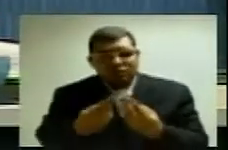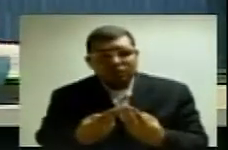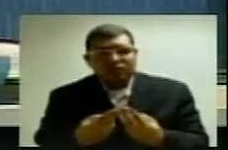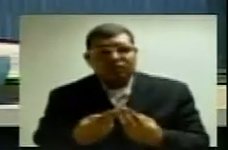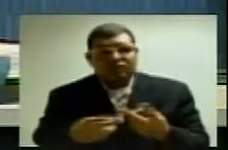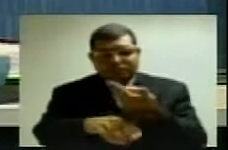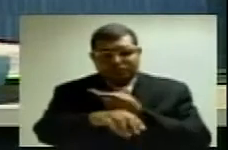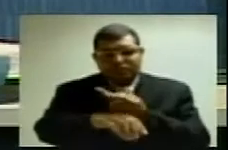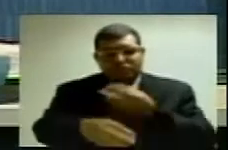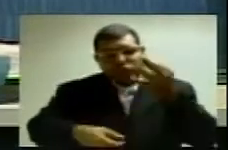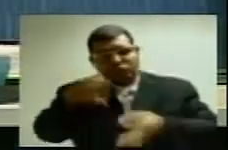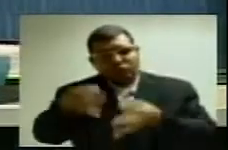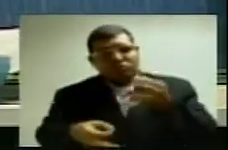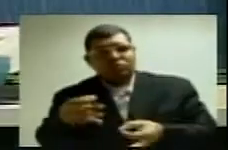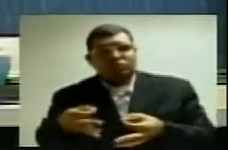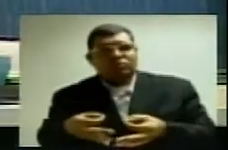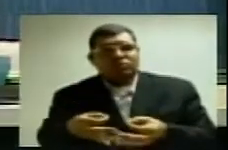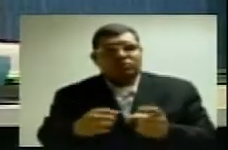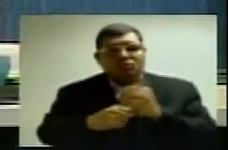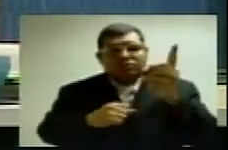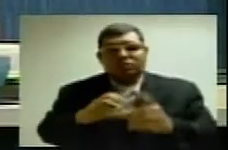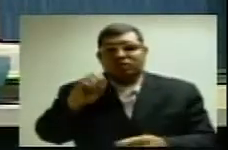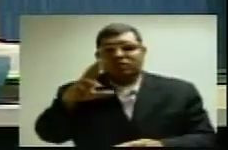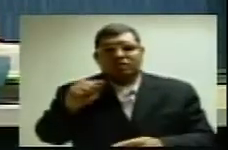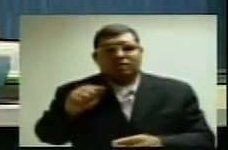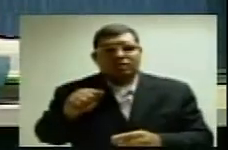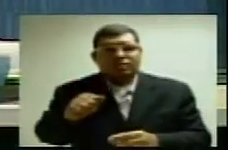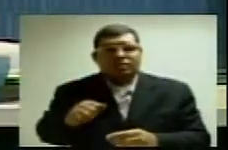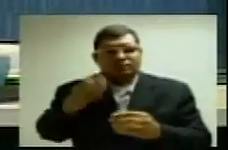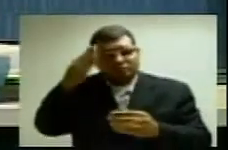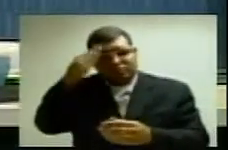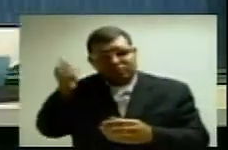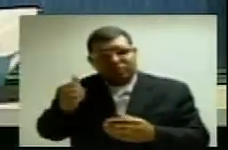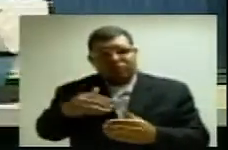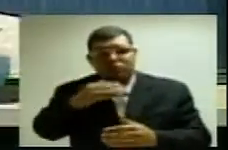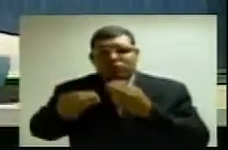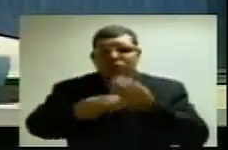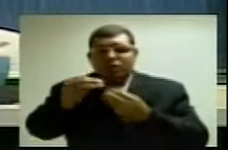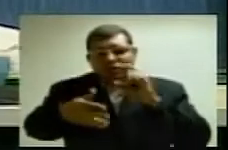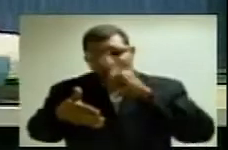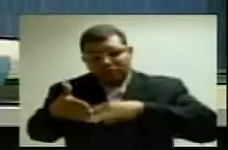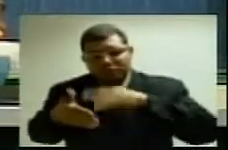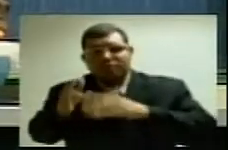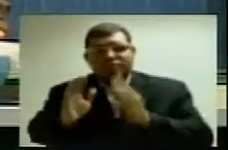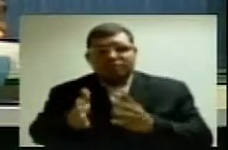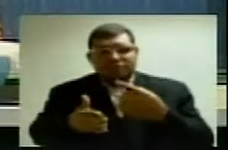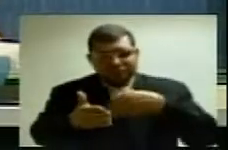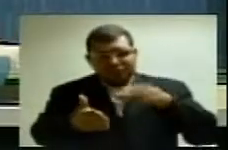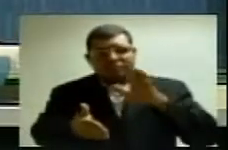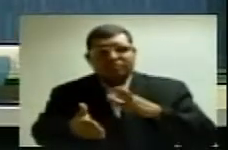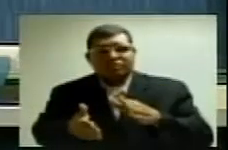com o Procurador-Geral de Justiça, com o doutor Carlos Fábio, para saber o andamento desse inquérito, já que